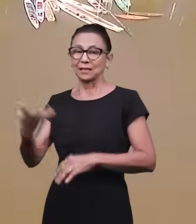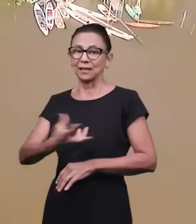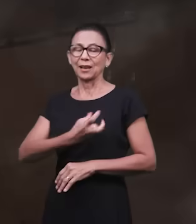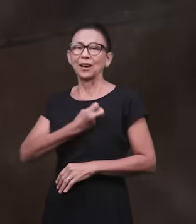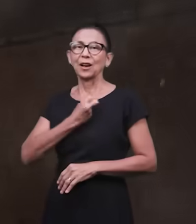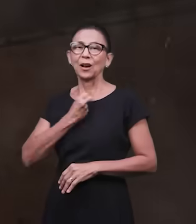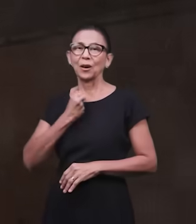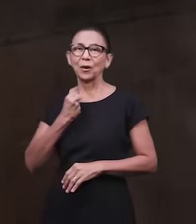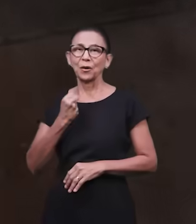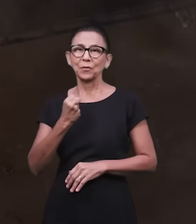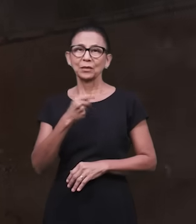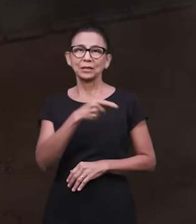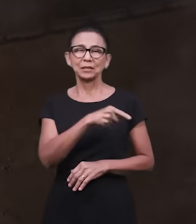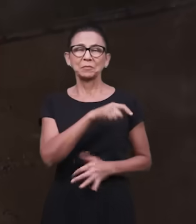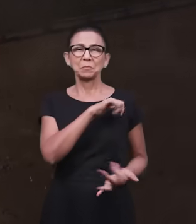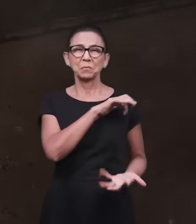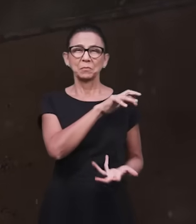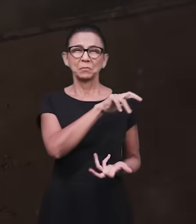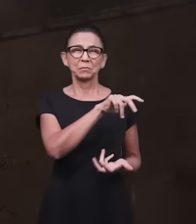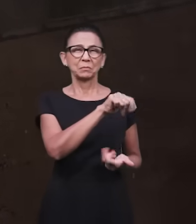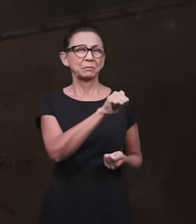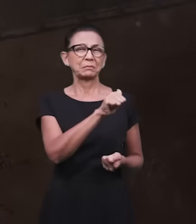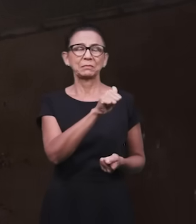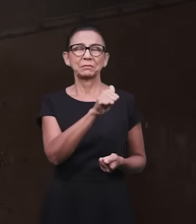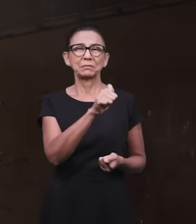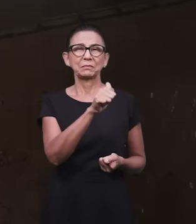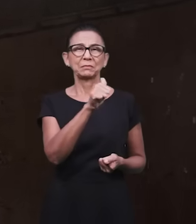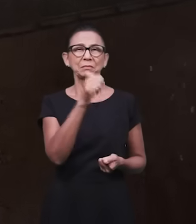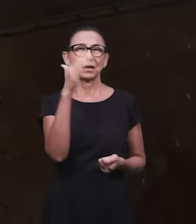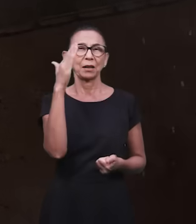céus. Fala,